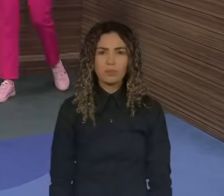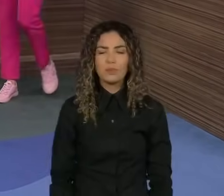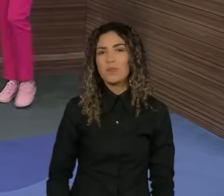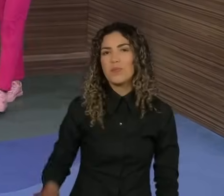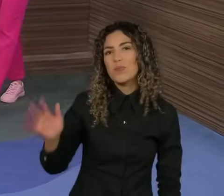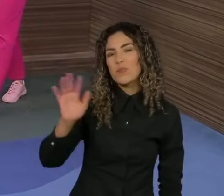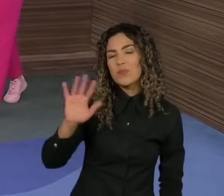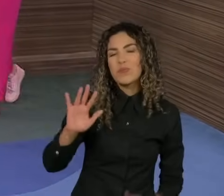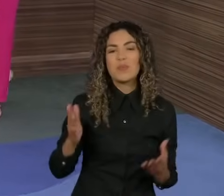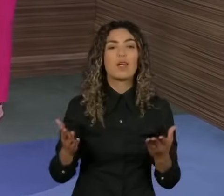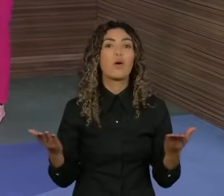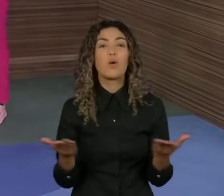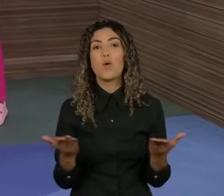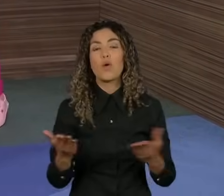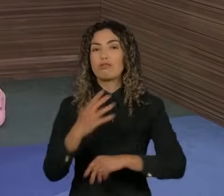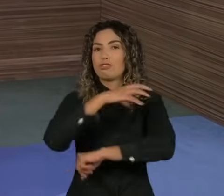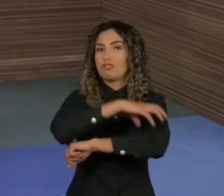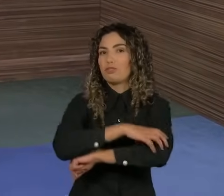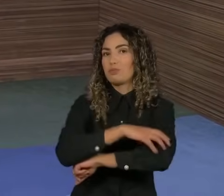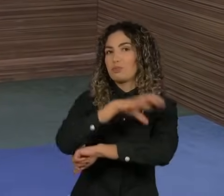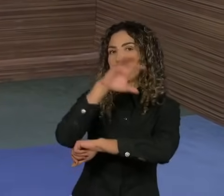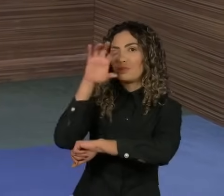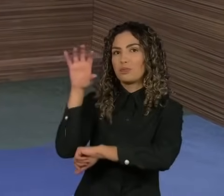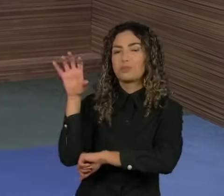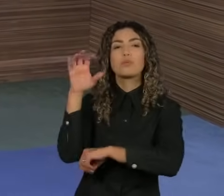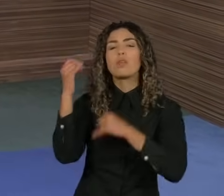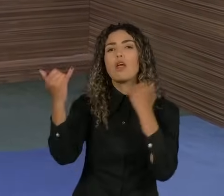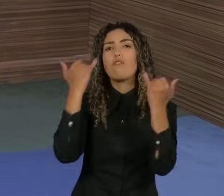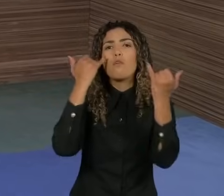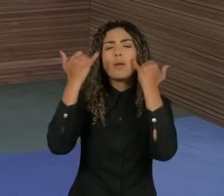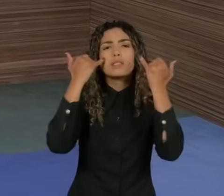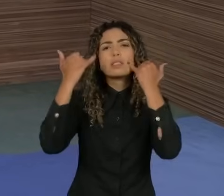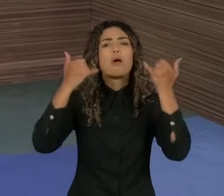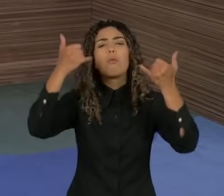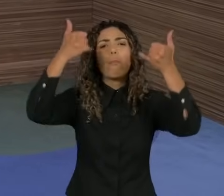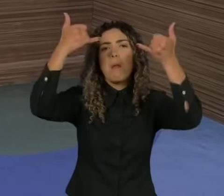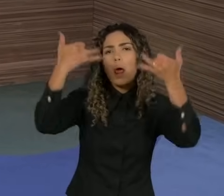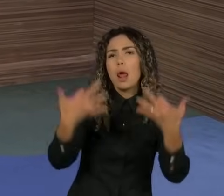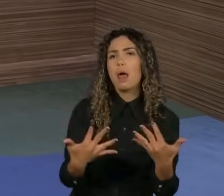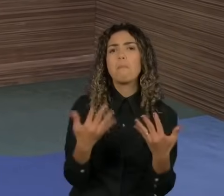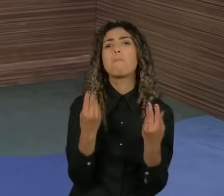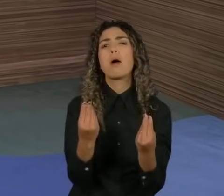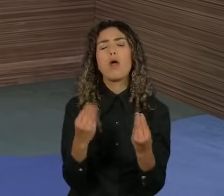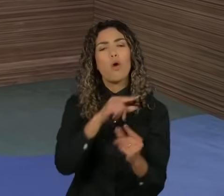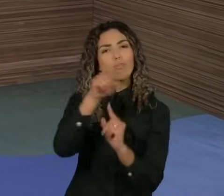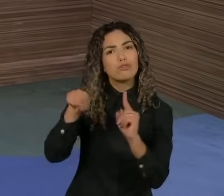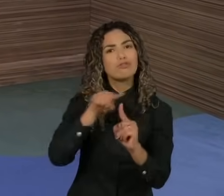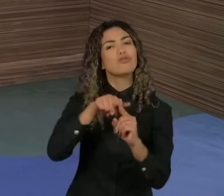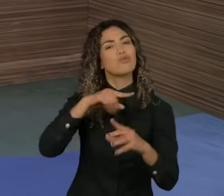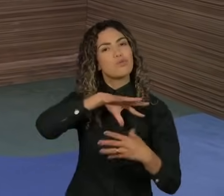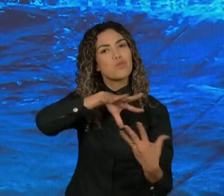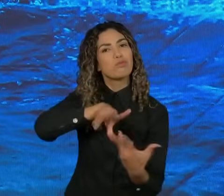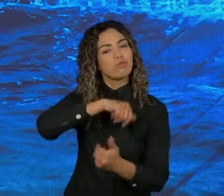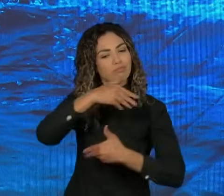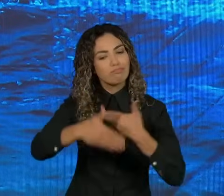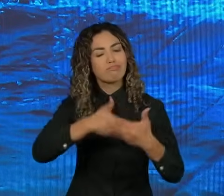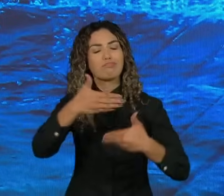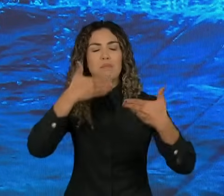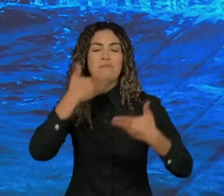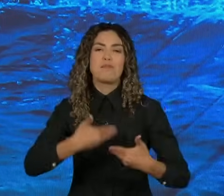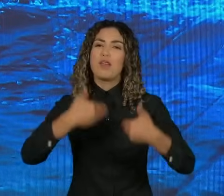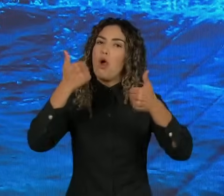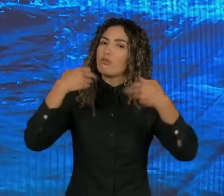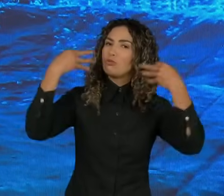Olá, está no ar o Repórter Eco, com informações que devem contribuir na busca de um mundo melhor e mais digno. Os